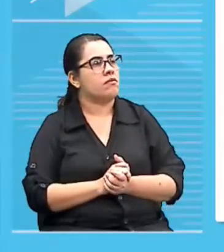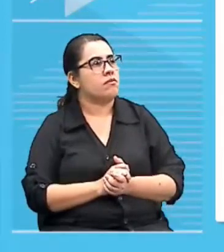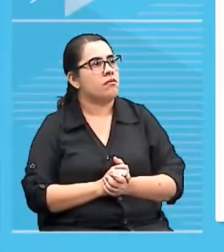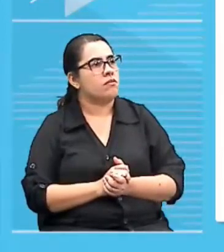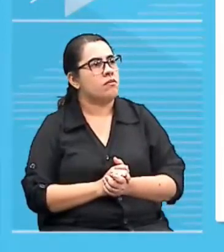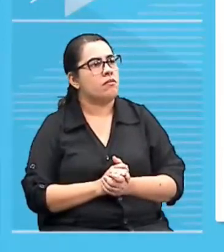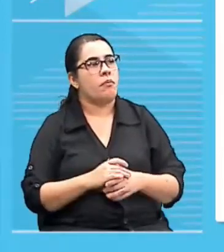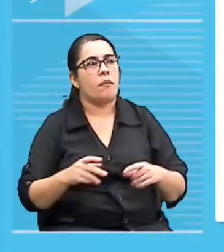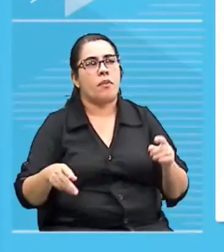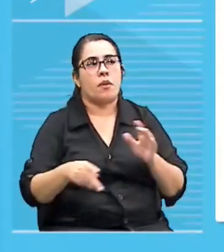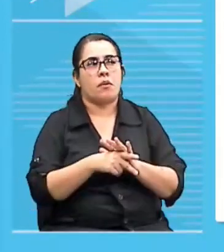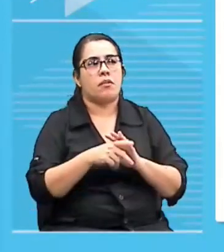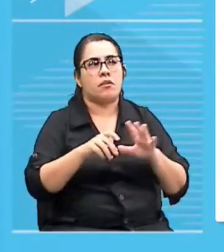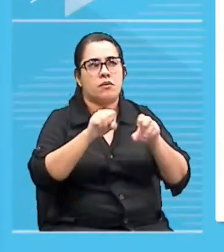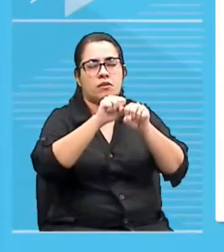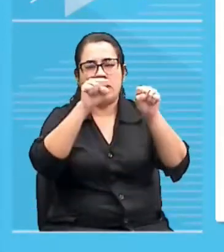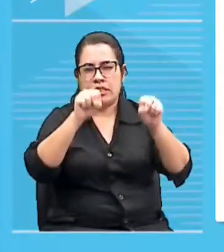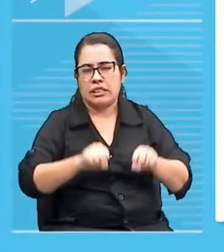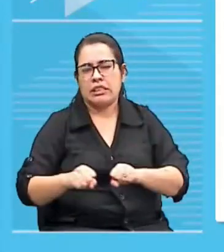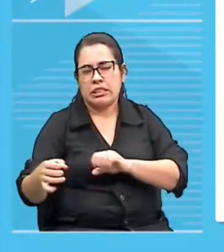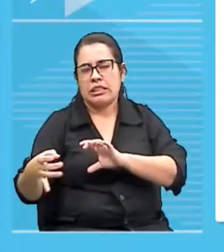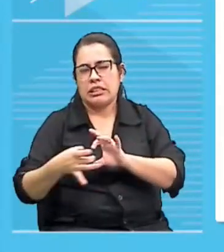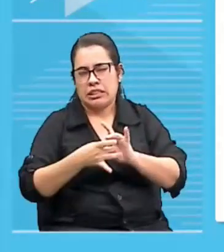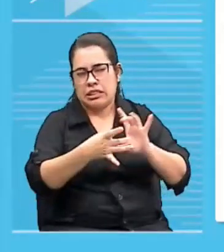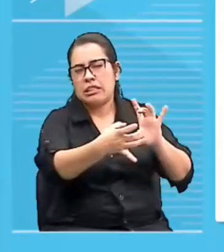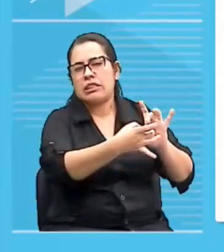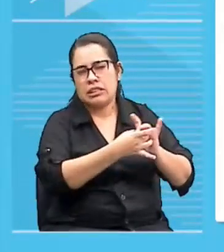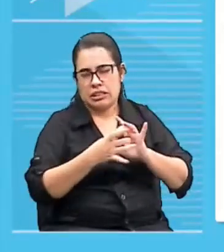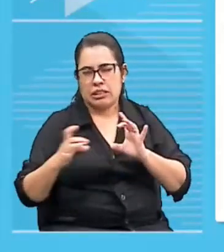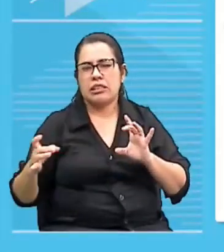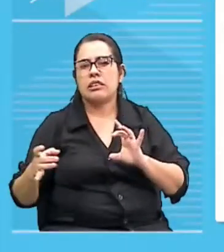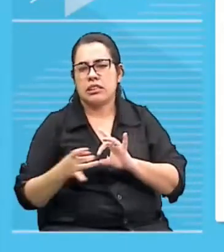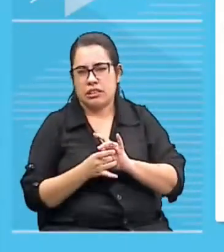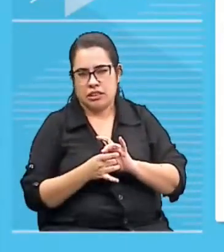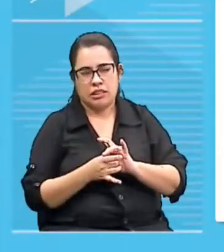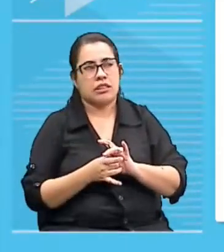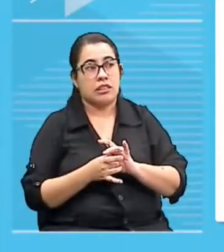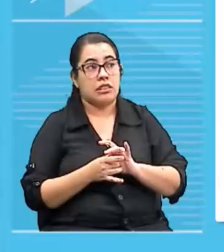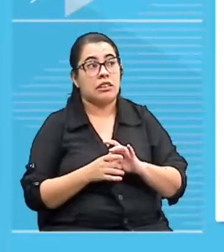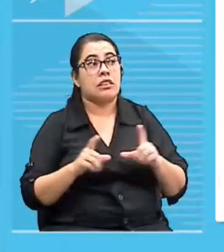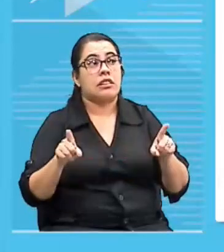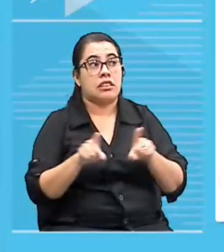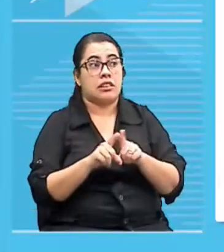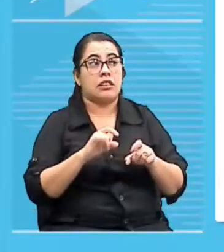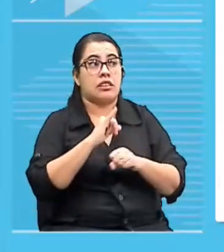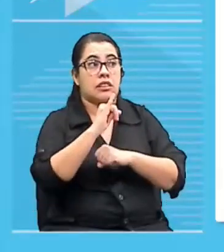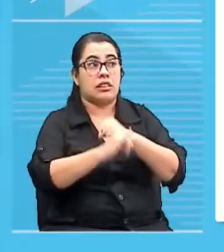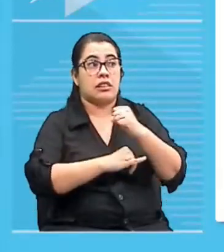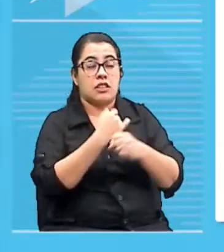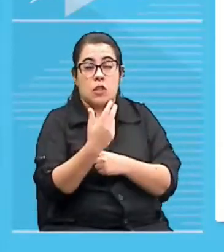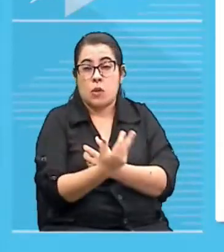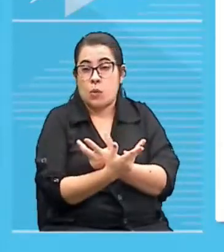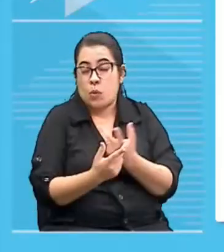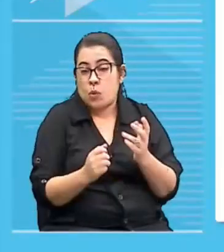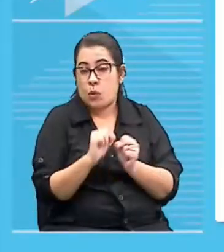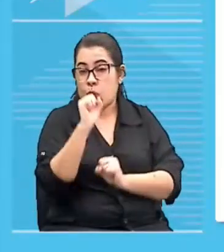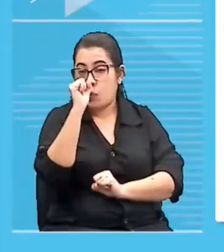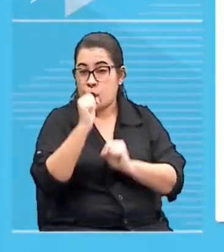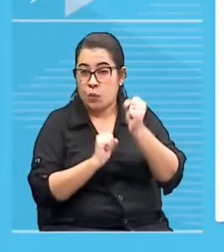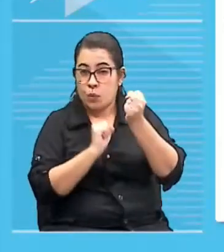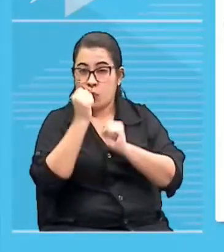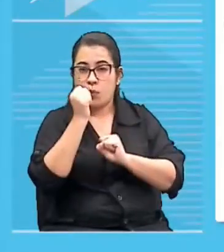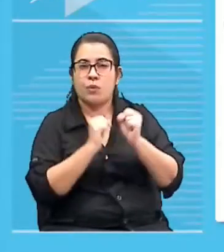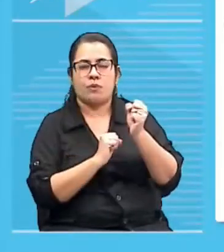horizontal dos sistemas, a interligação dos sistemas, a internet das coisas industrial, que é